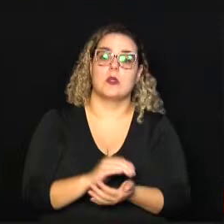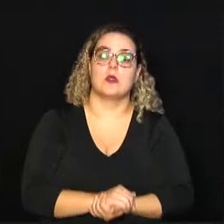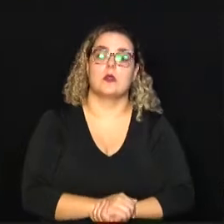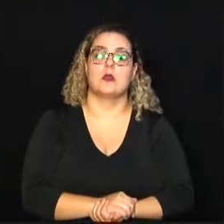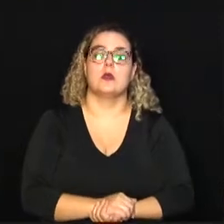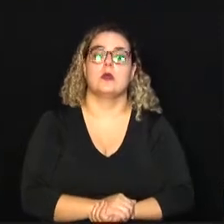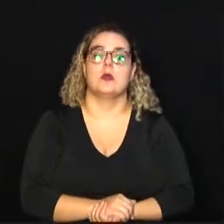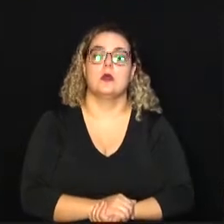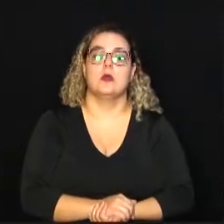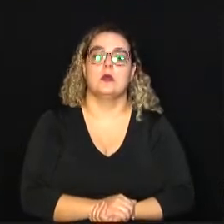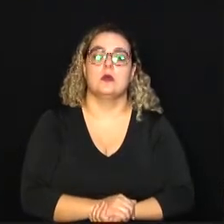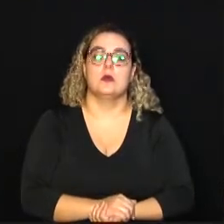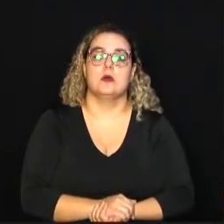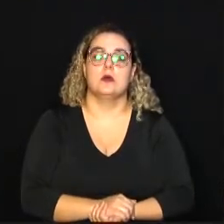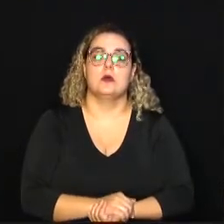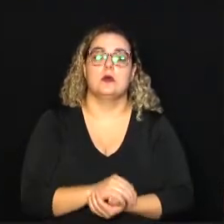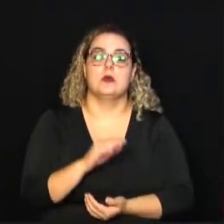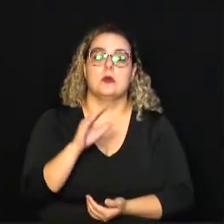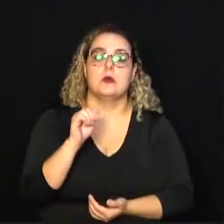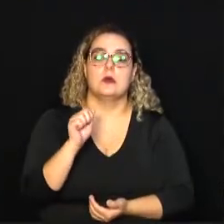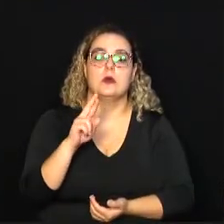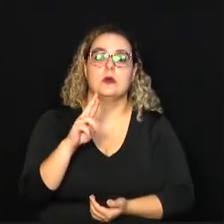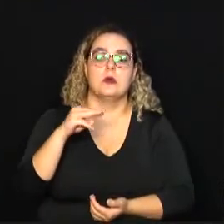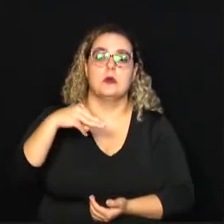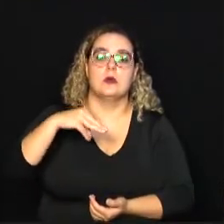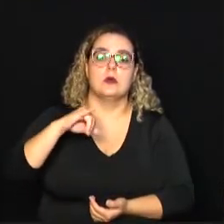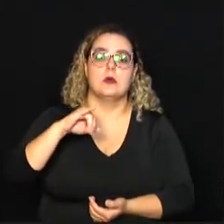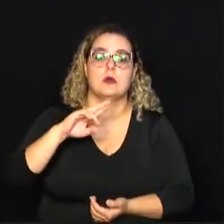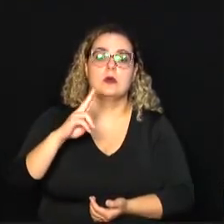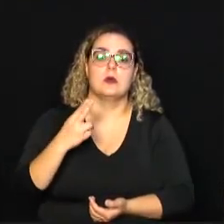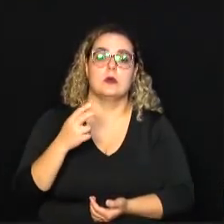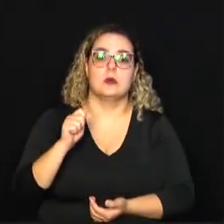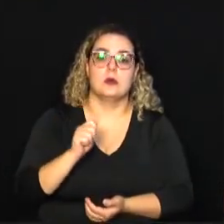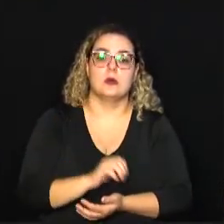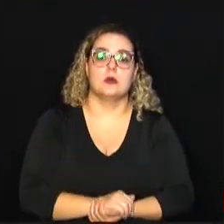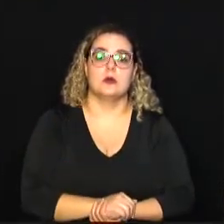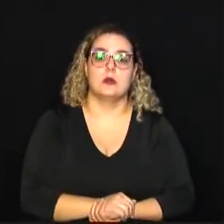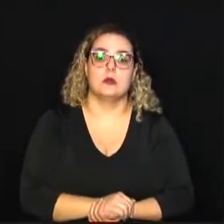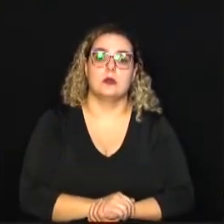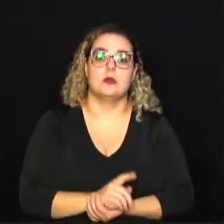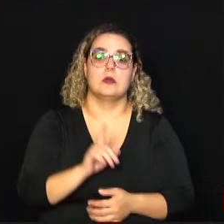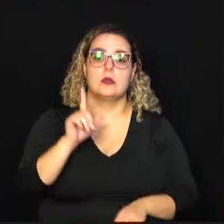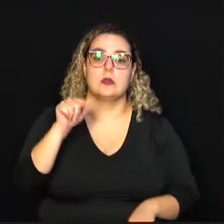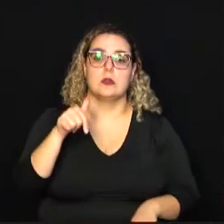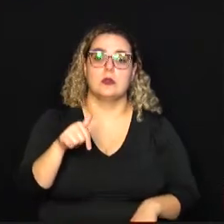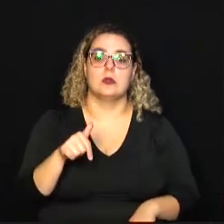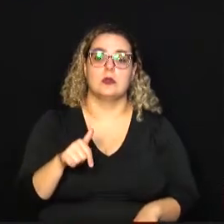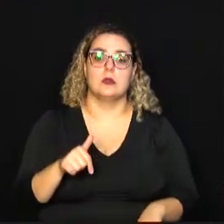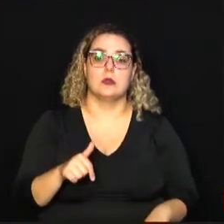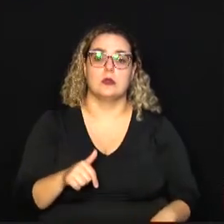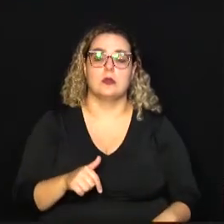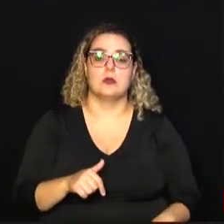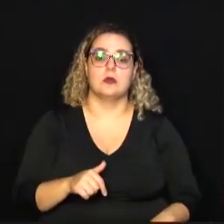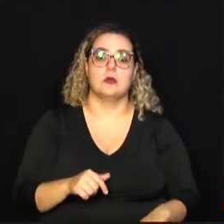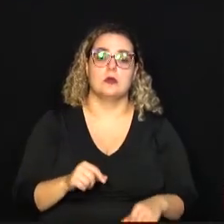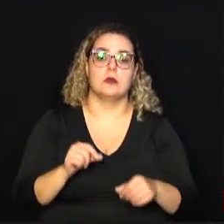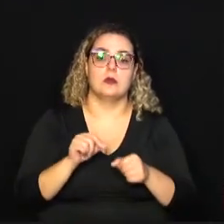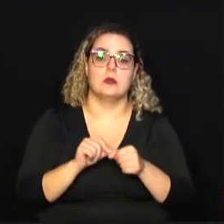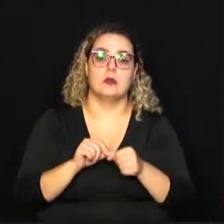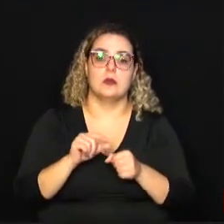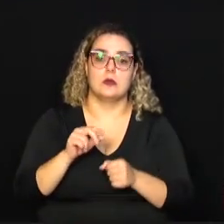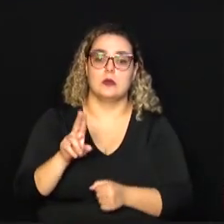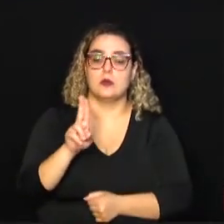Carminha pode ir resolvendo. A Carminha pode depois fazer uso da fala,